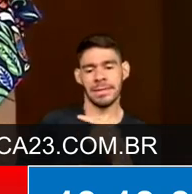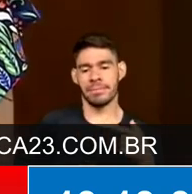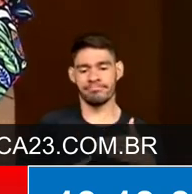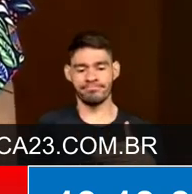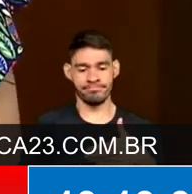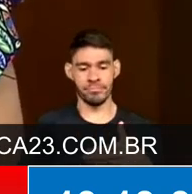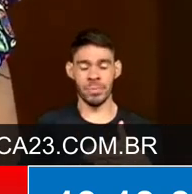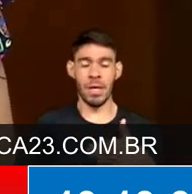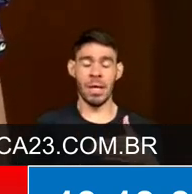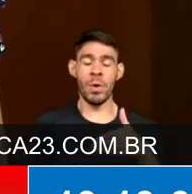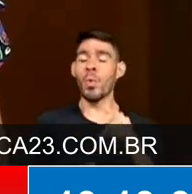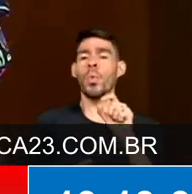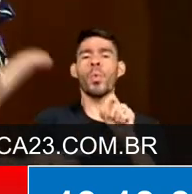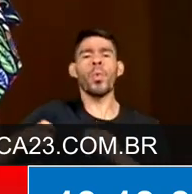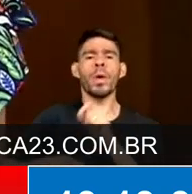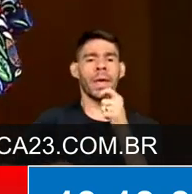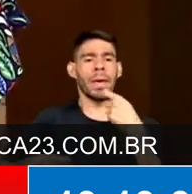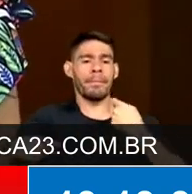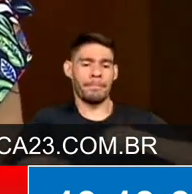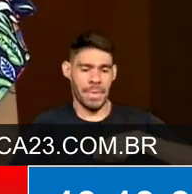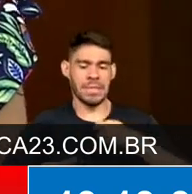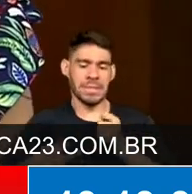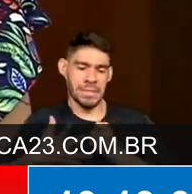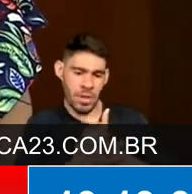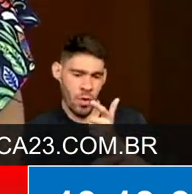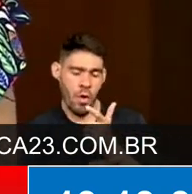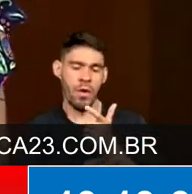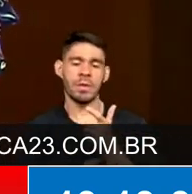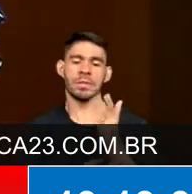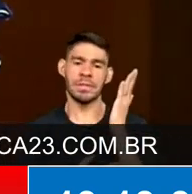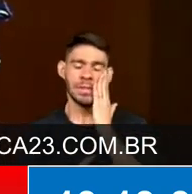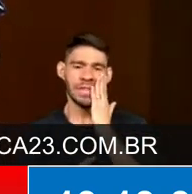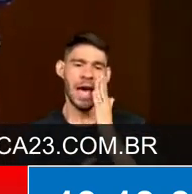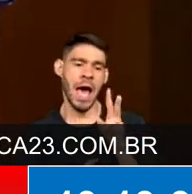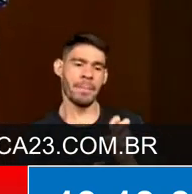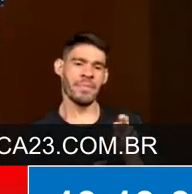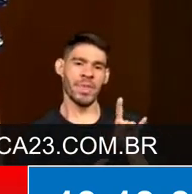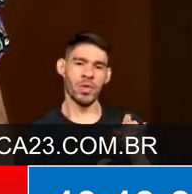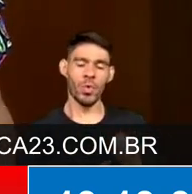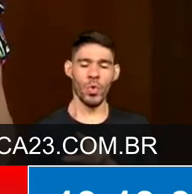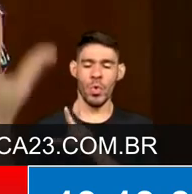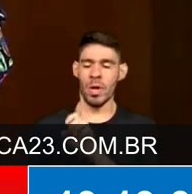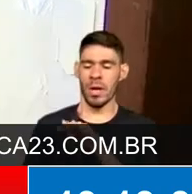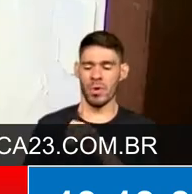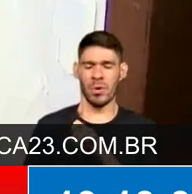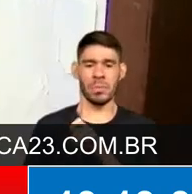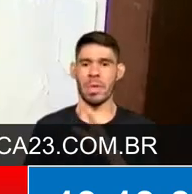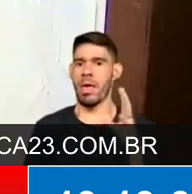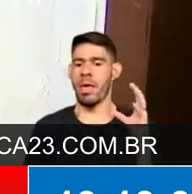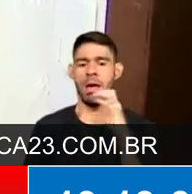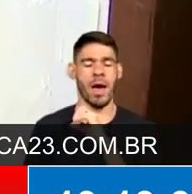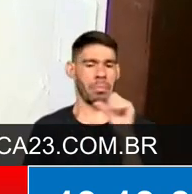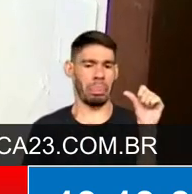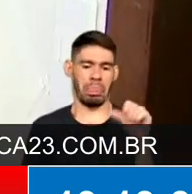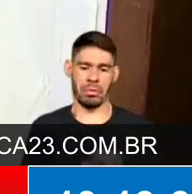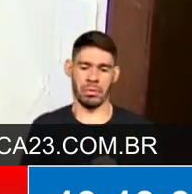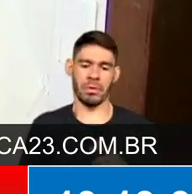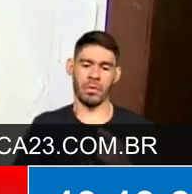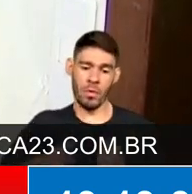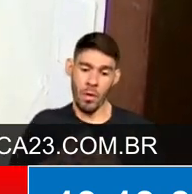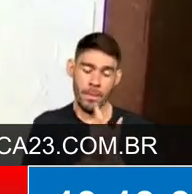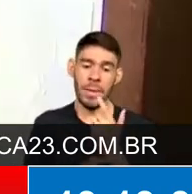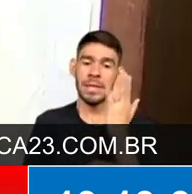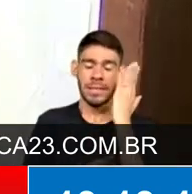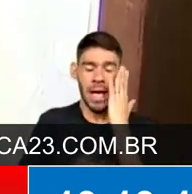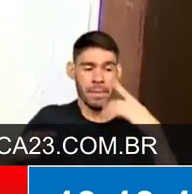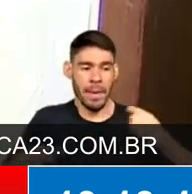o necessário, assim, verduras e legumes a gente sabe que estraga rápido, então eu vou comprar principalmente o que eu vou fazer. Tem muitas partes